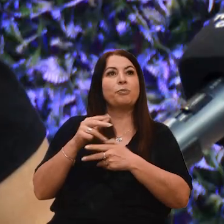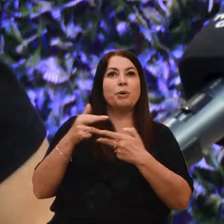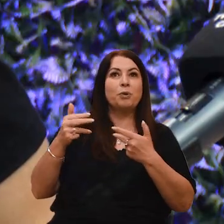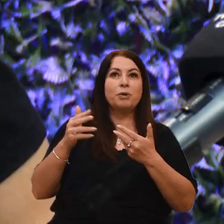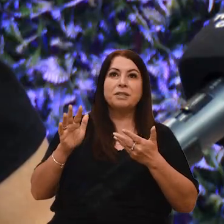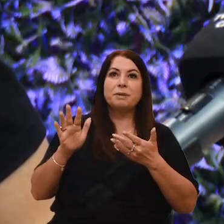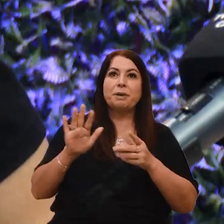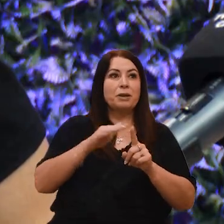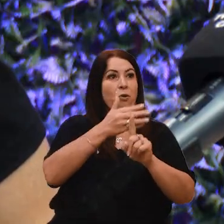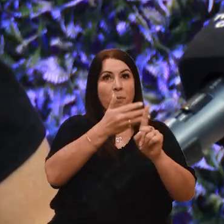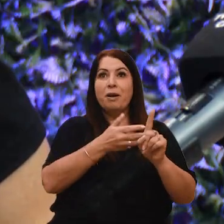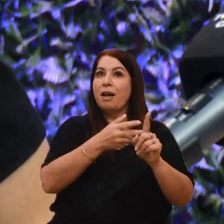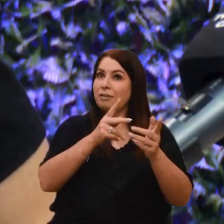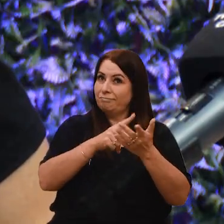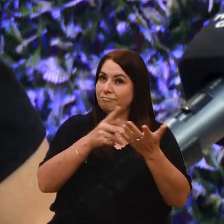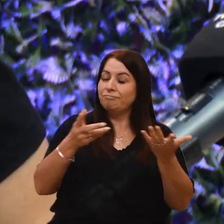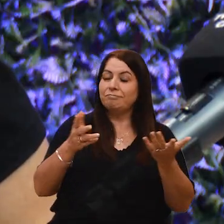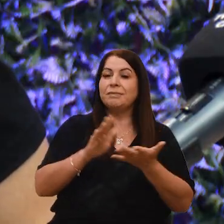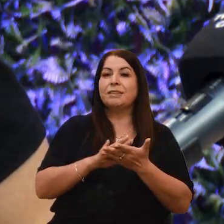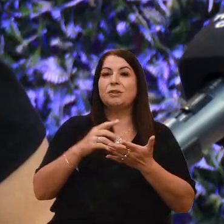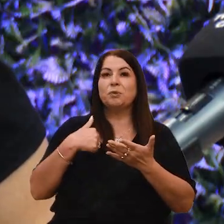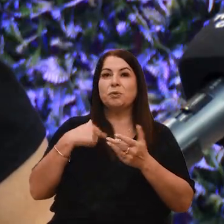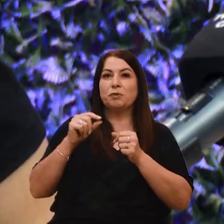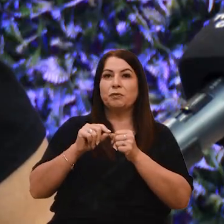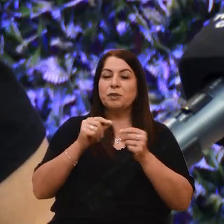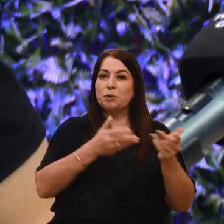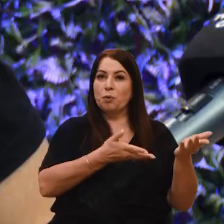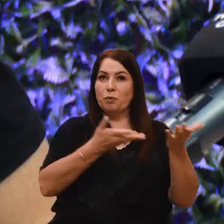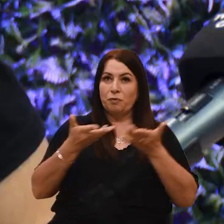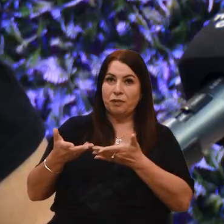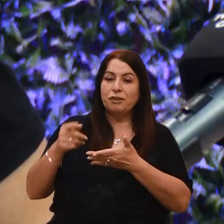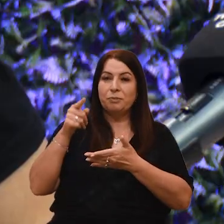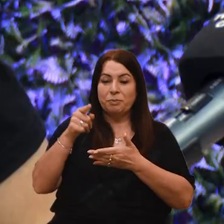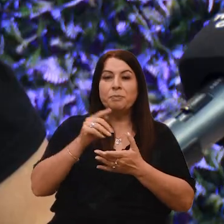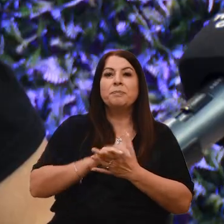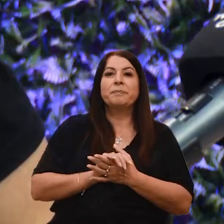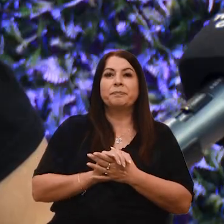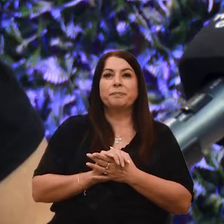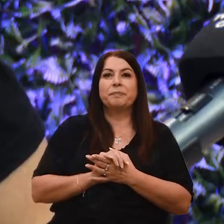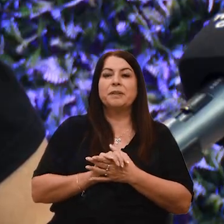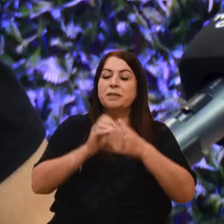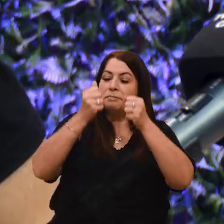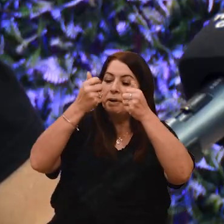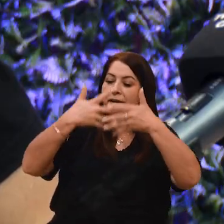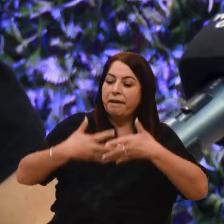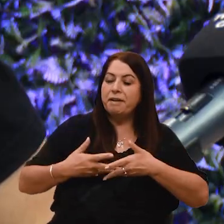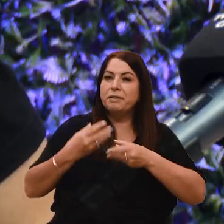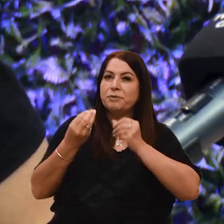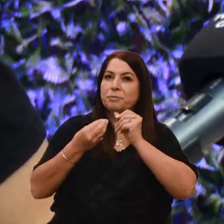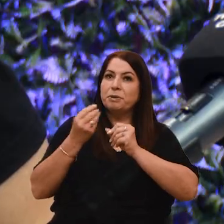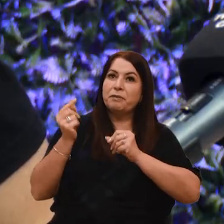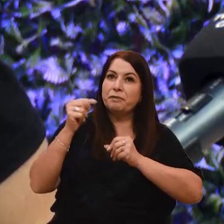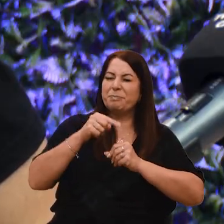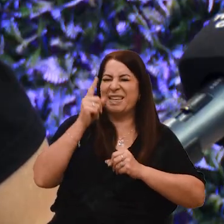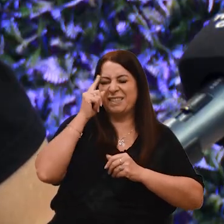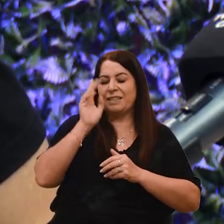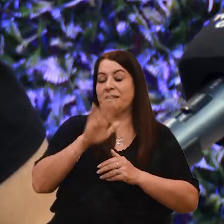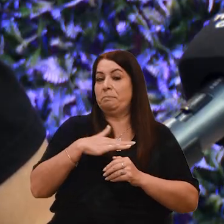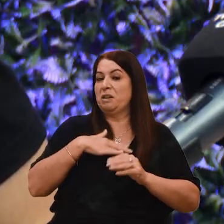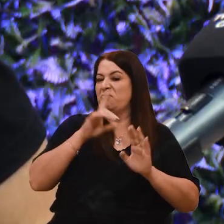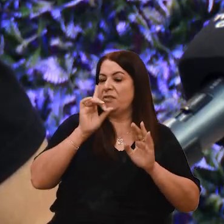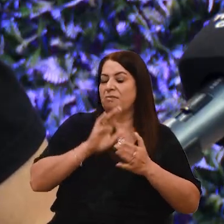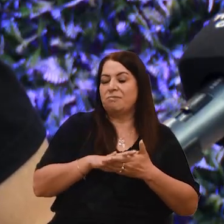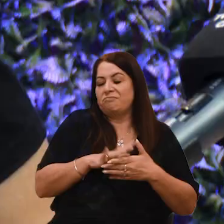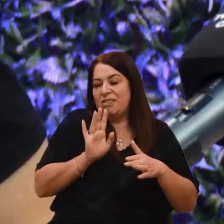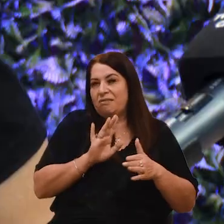solene, vamos dizer assim. E quando eu fiz o convite para ela, explicando a situação para ela vir, eu pensei assim, meu Deus,